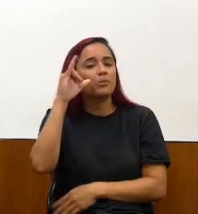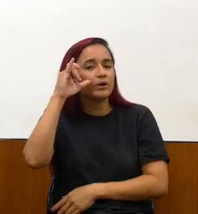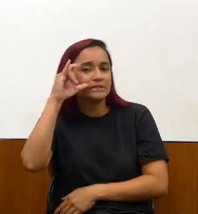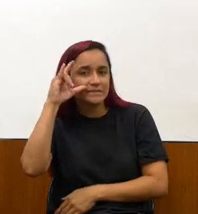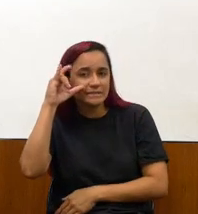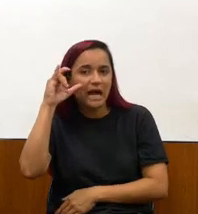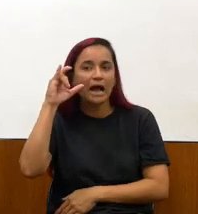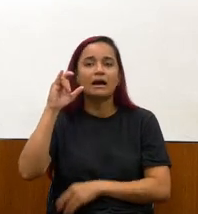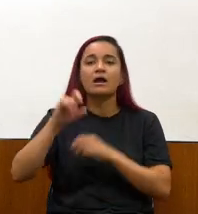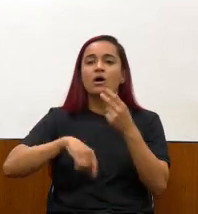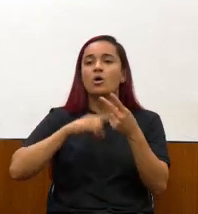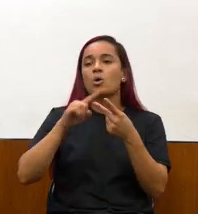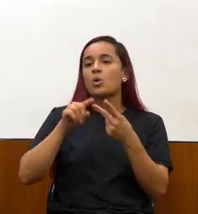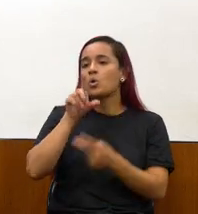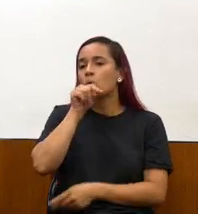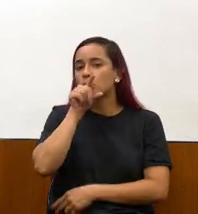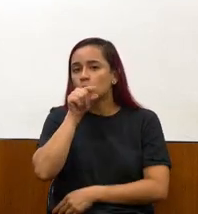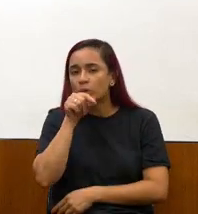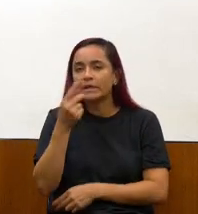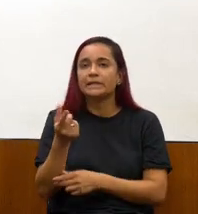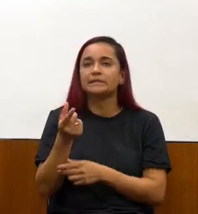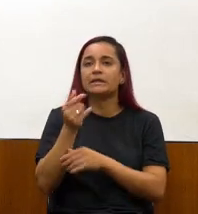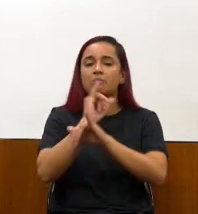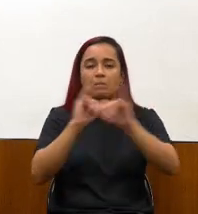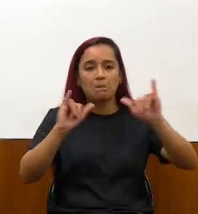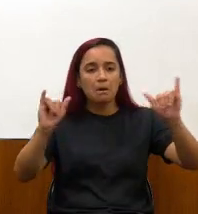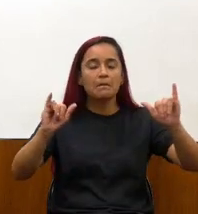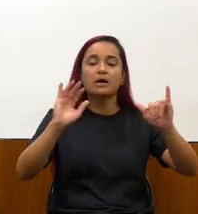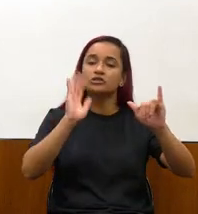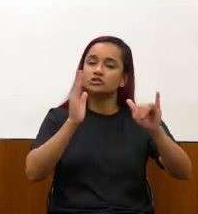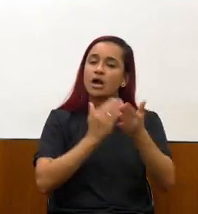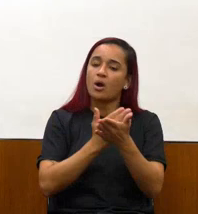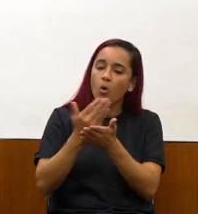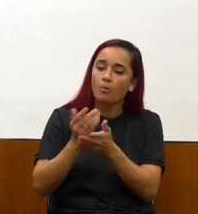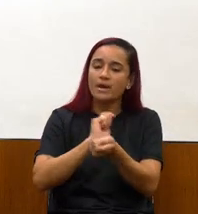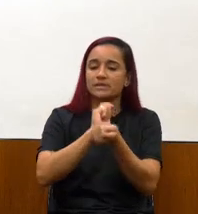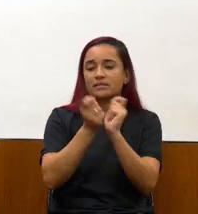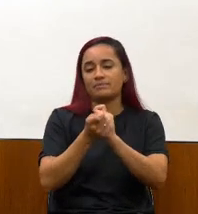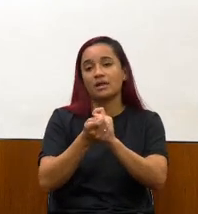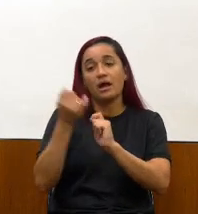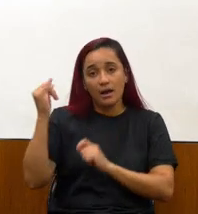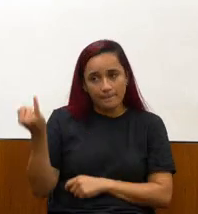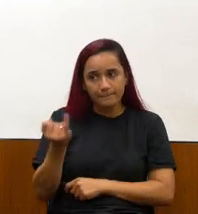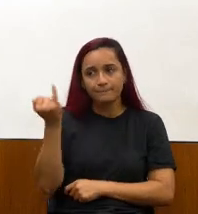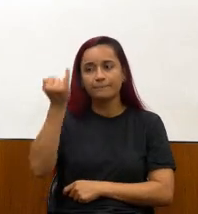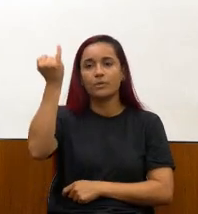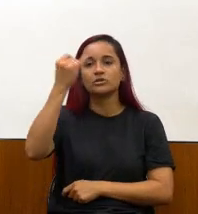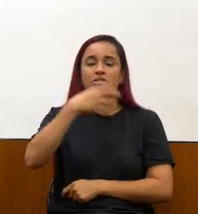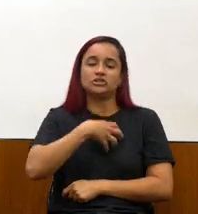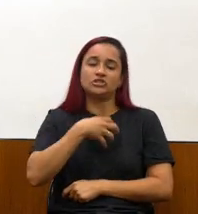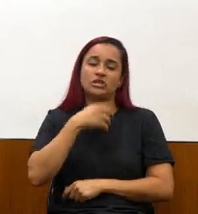no Twitter, ou também no YouTube. Mudar as formas de falar é muito importante para a gente.